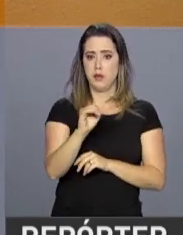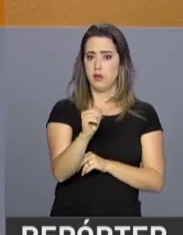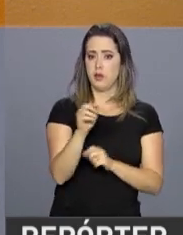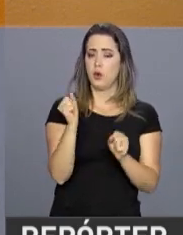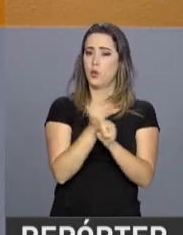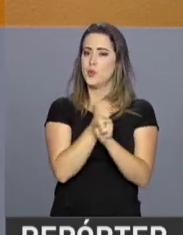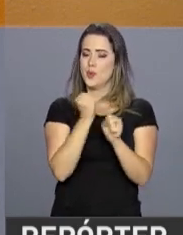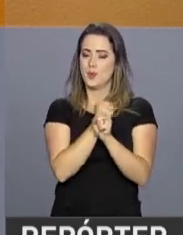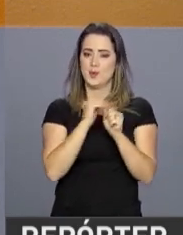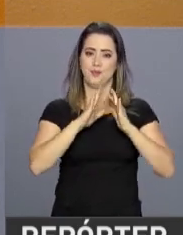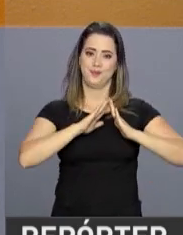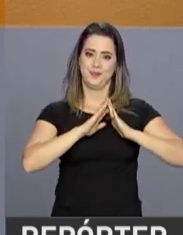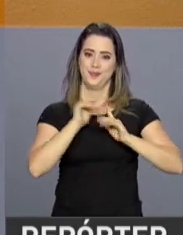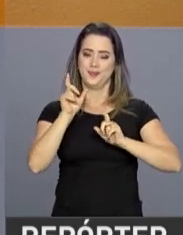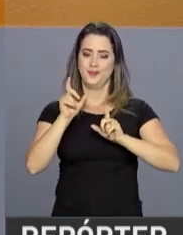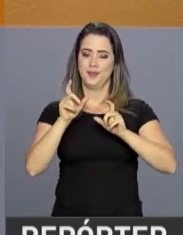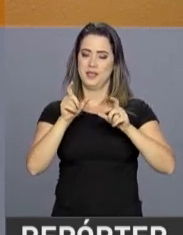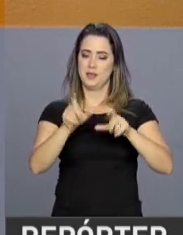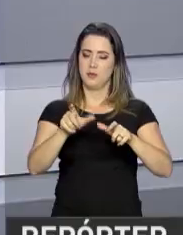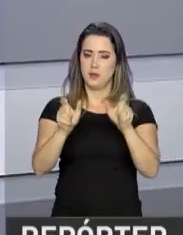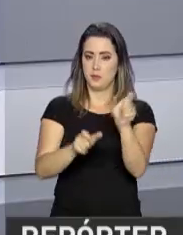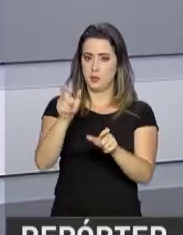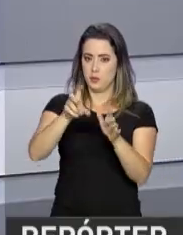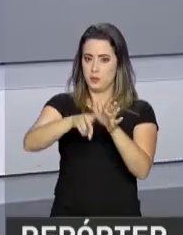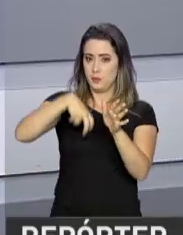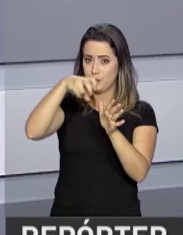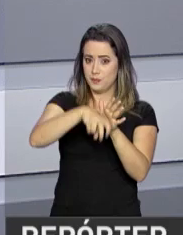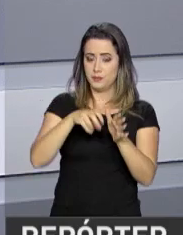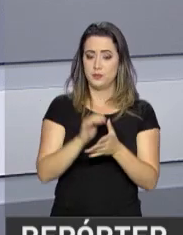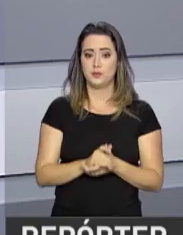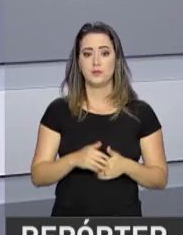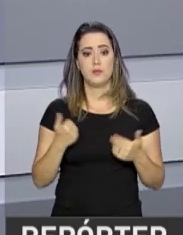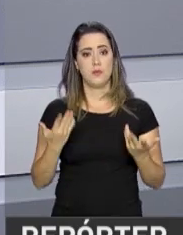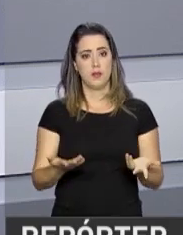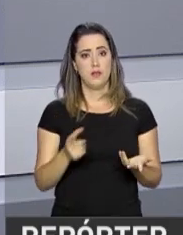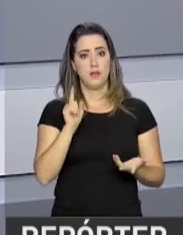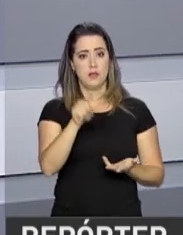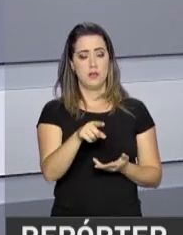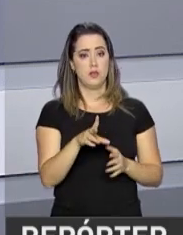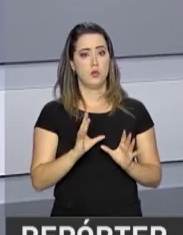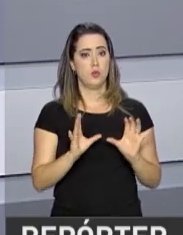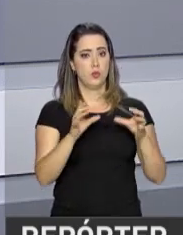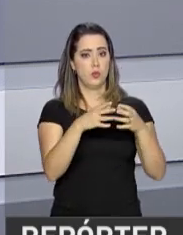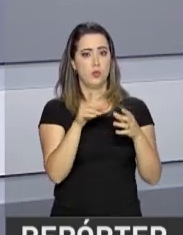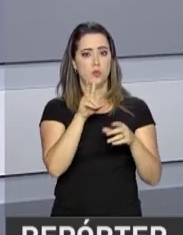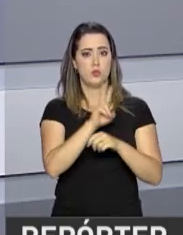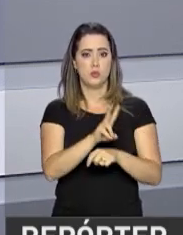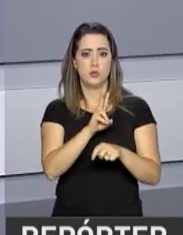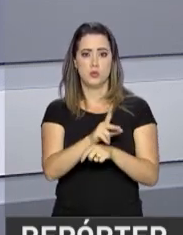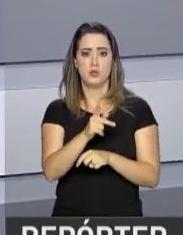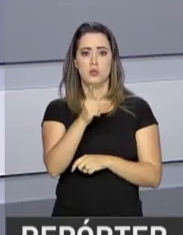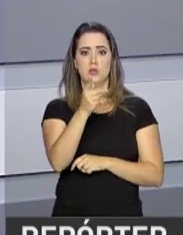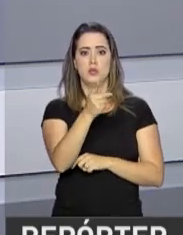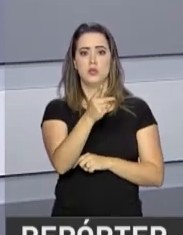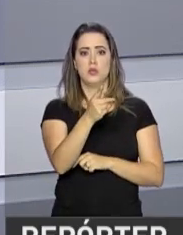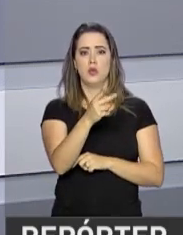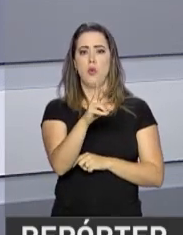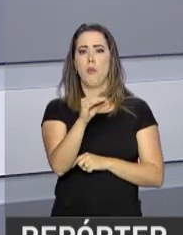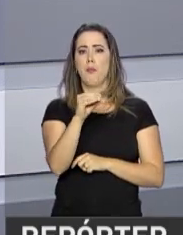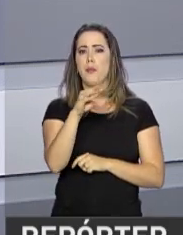construir casas para os agricultores o departamento de proteção e defesa do consumidor do ministério da justiça